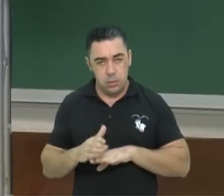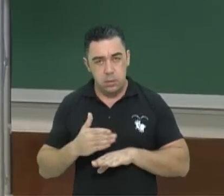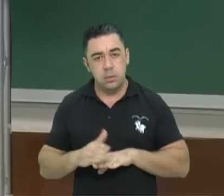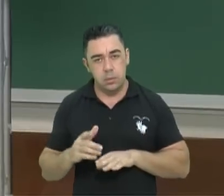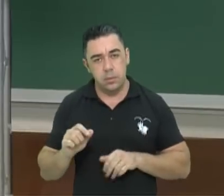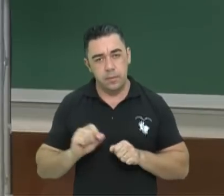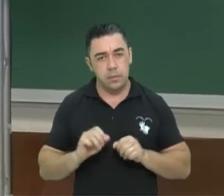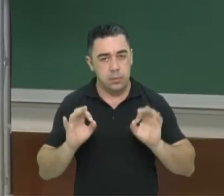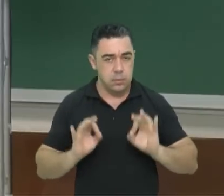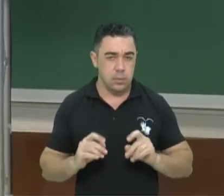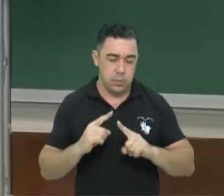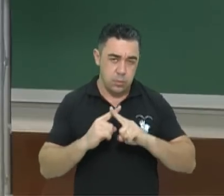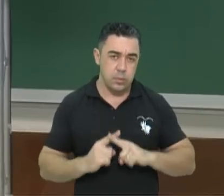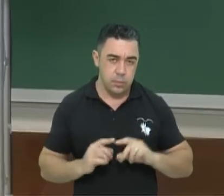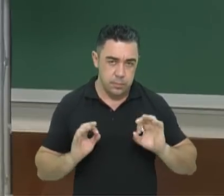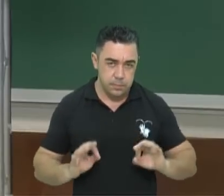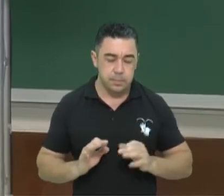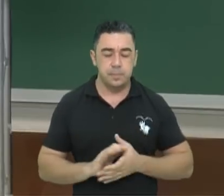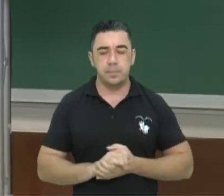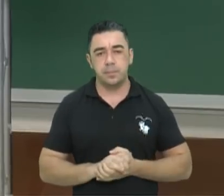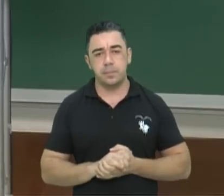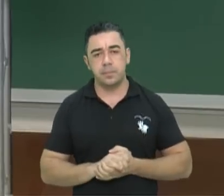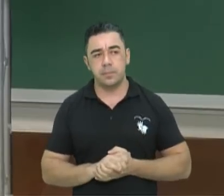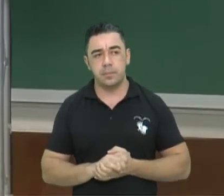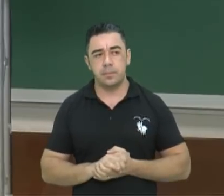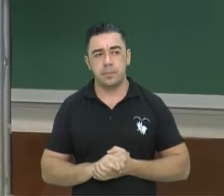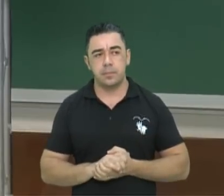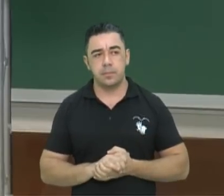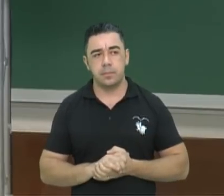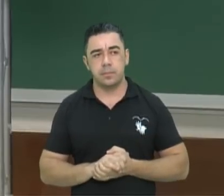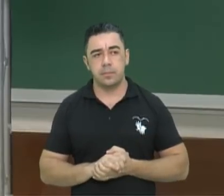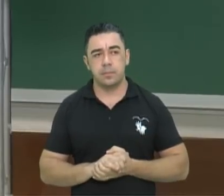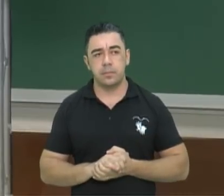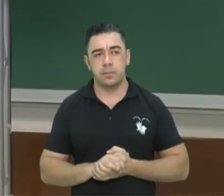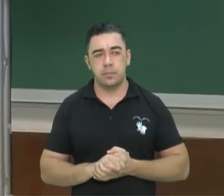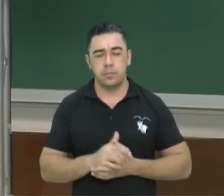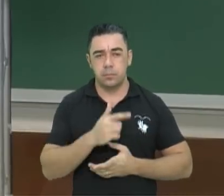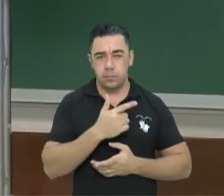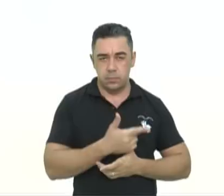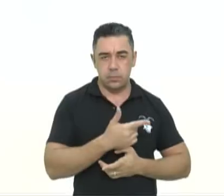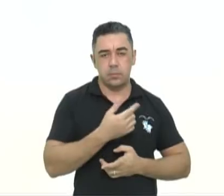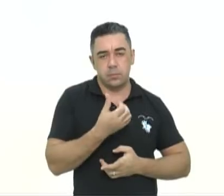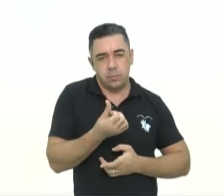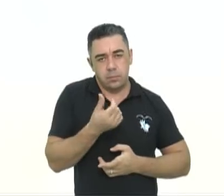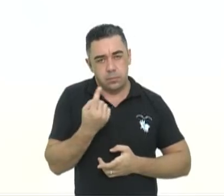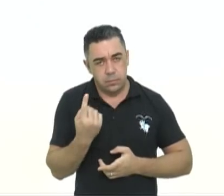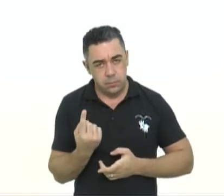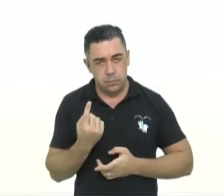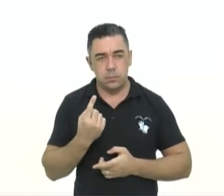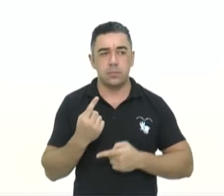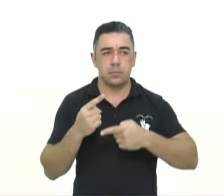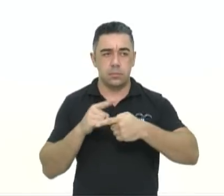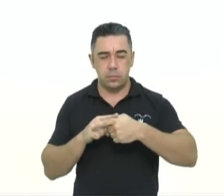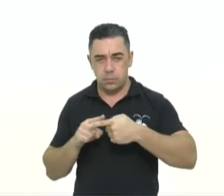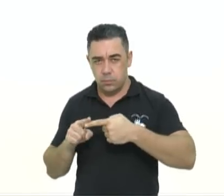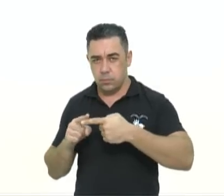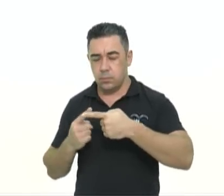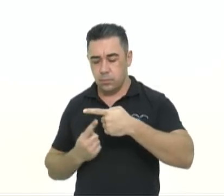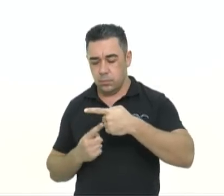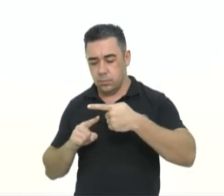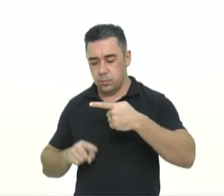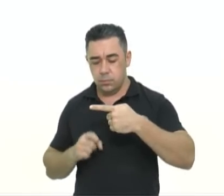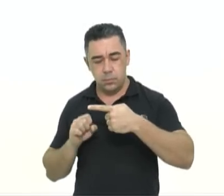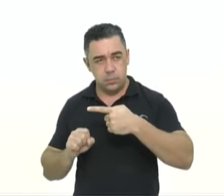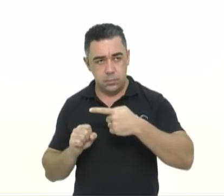essa multiplicação com números decimais, tá? Então, o que é que eu tenho? O 1,2 vezes